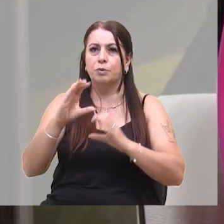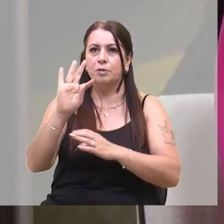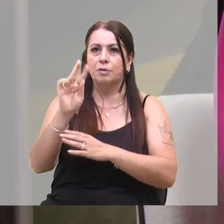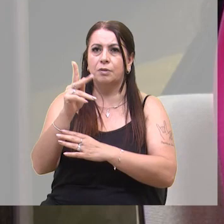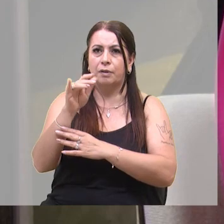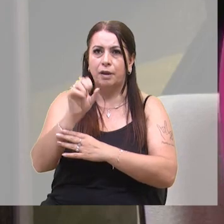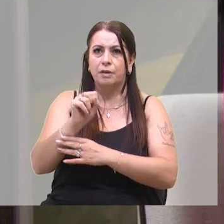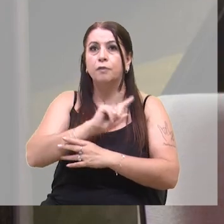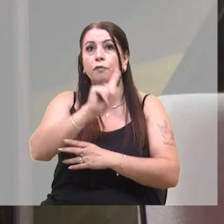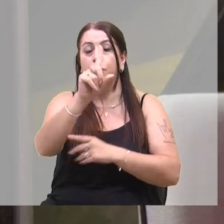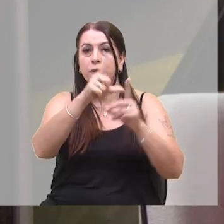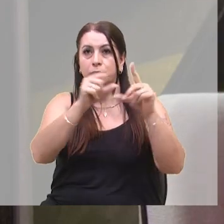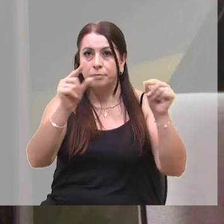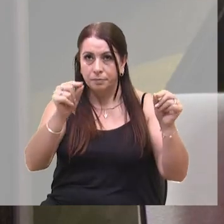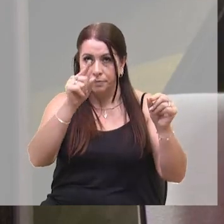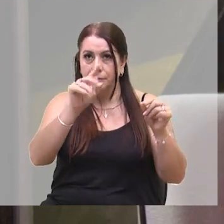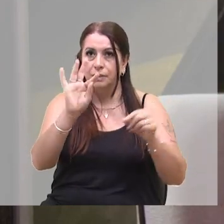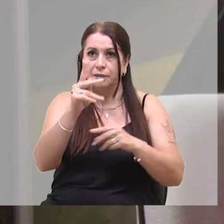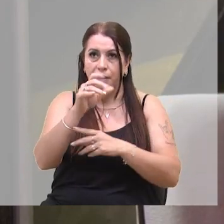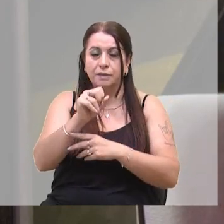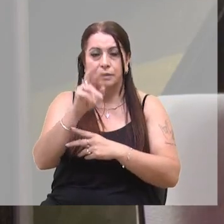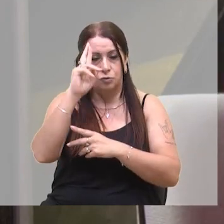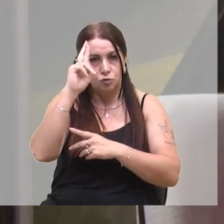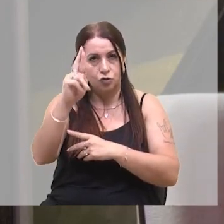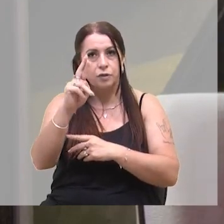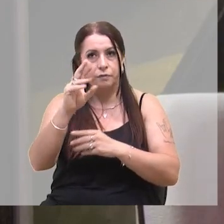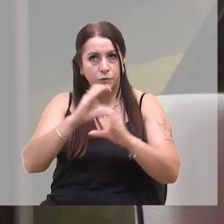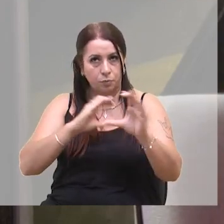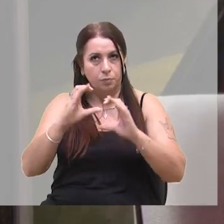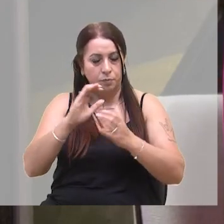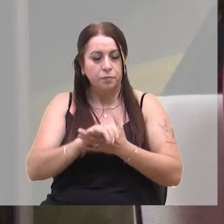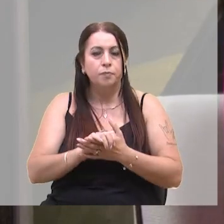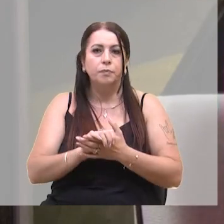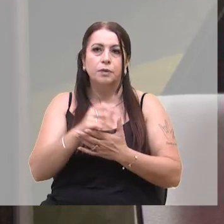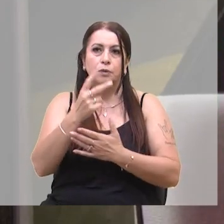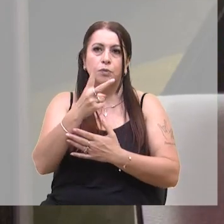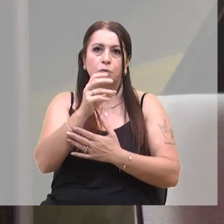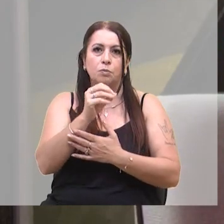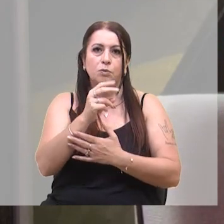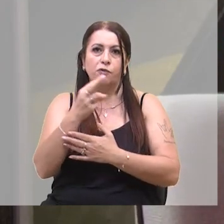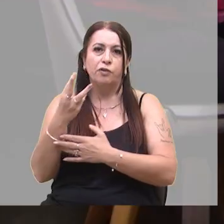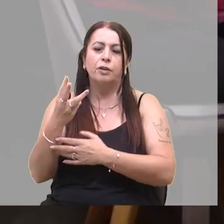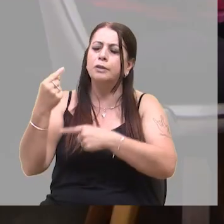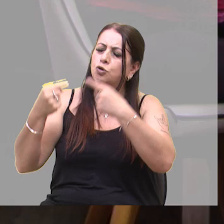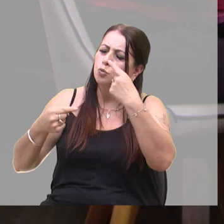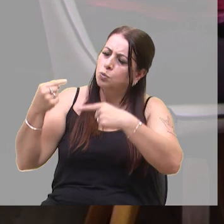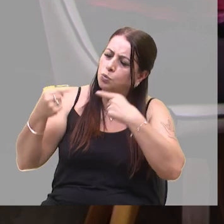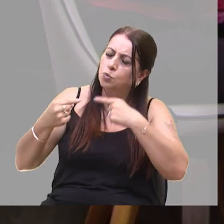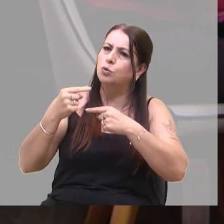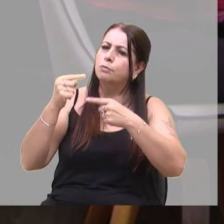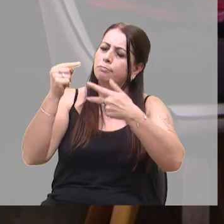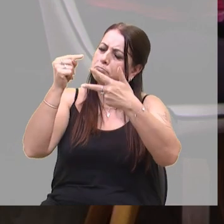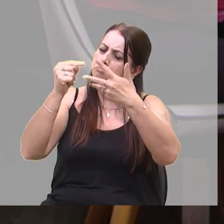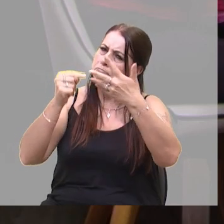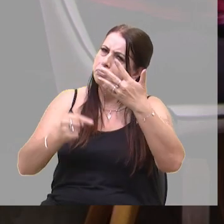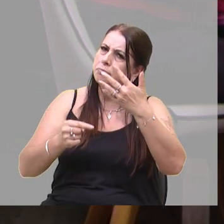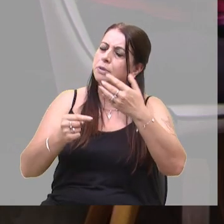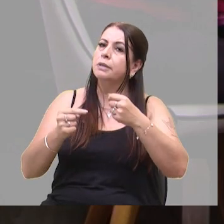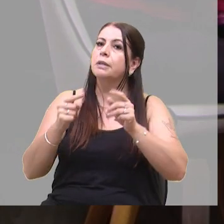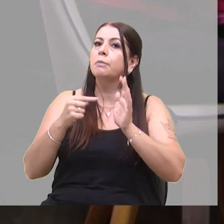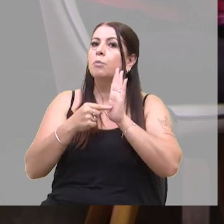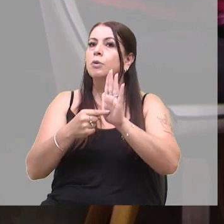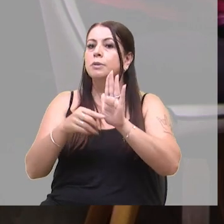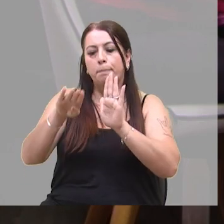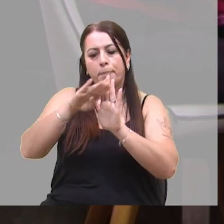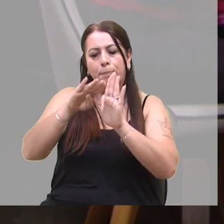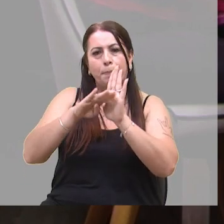que o presidente e o nosso coordenador de comunicação, o Thales, estiveram em Brasília. Thales Armiliato, que era o chefe da assessoria de comunicação em 2023.